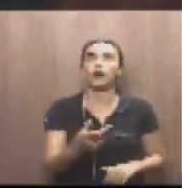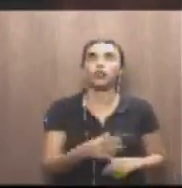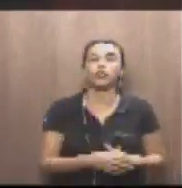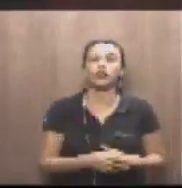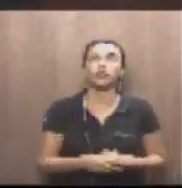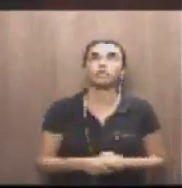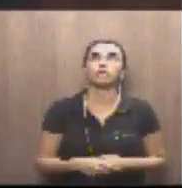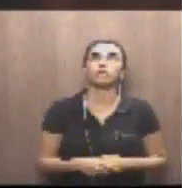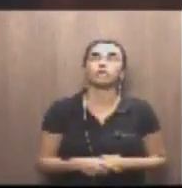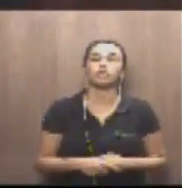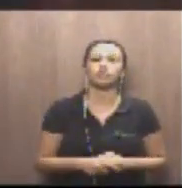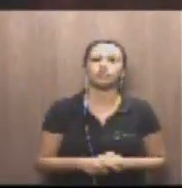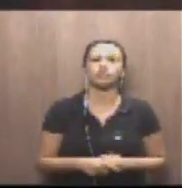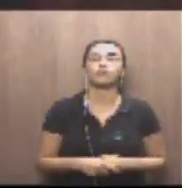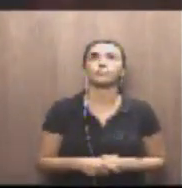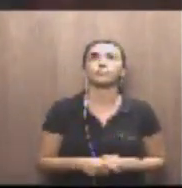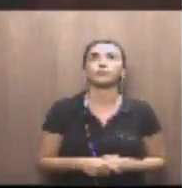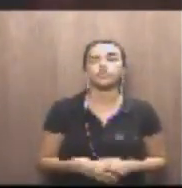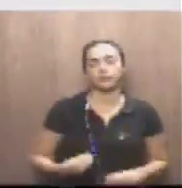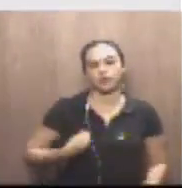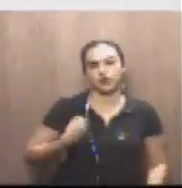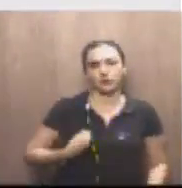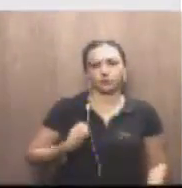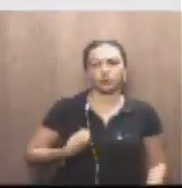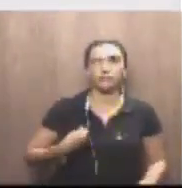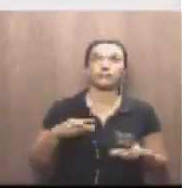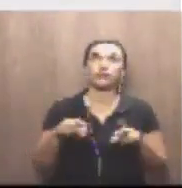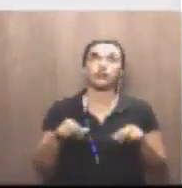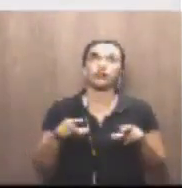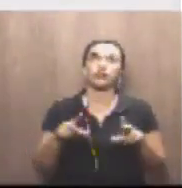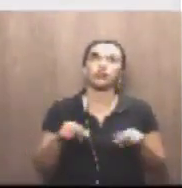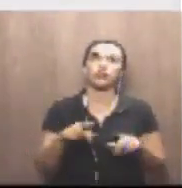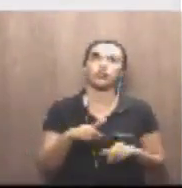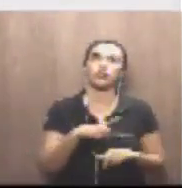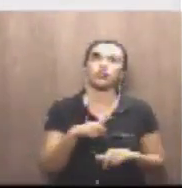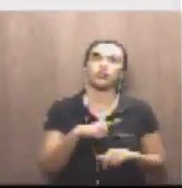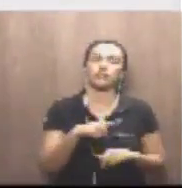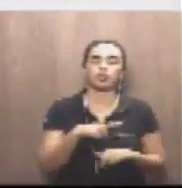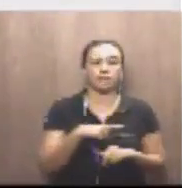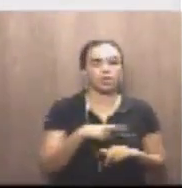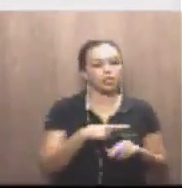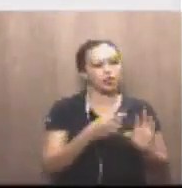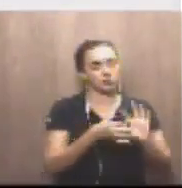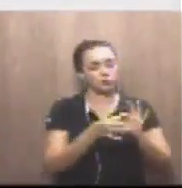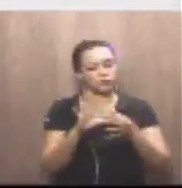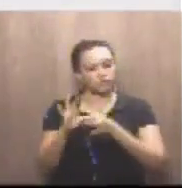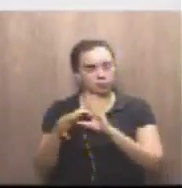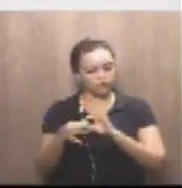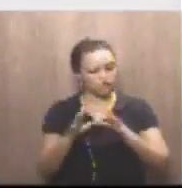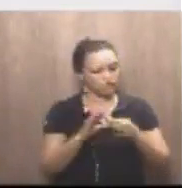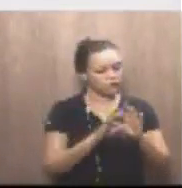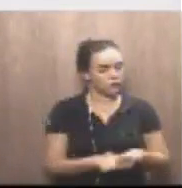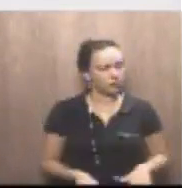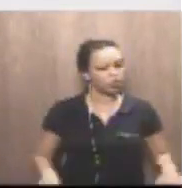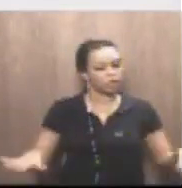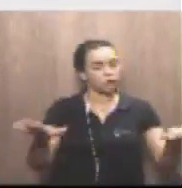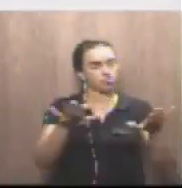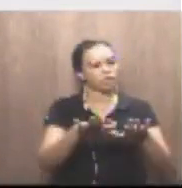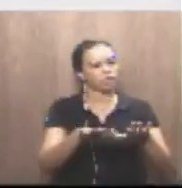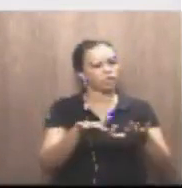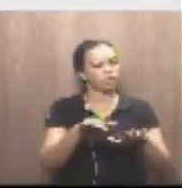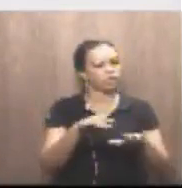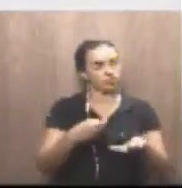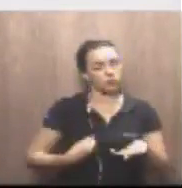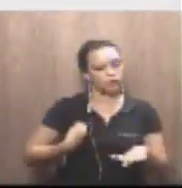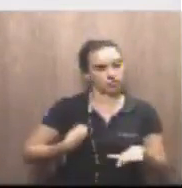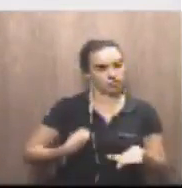é bem sabido que a vida na Terra é composta de uma rede que interconecta todos os seres,